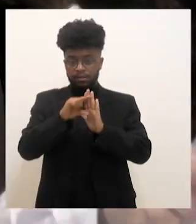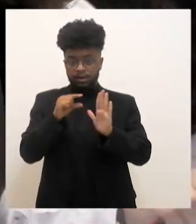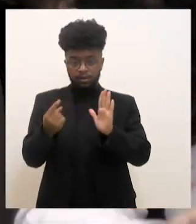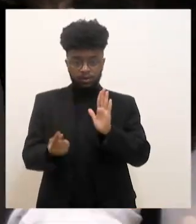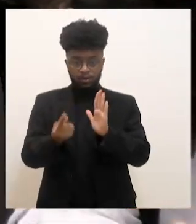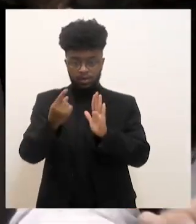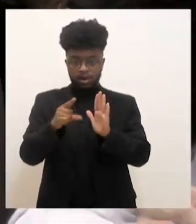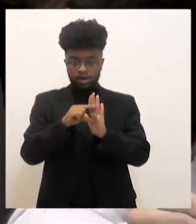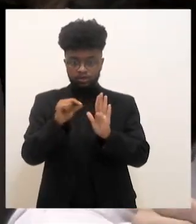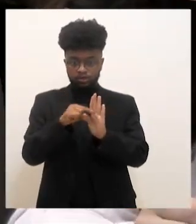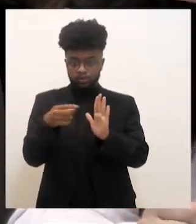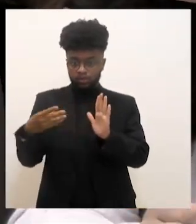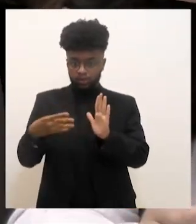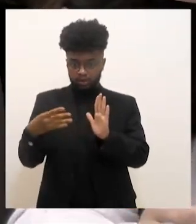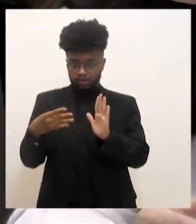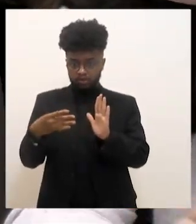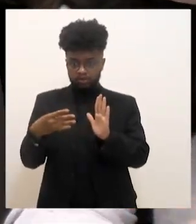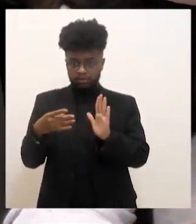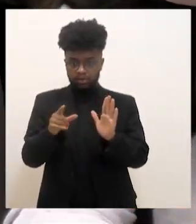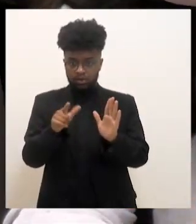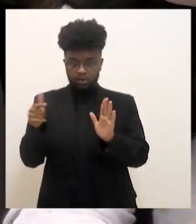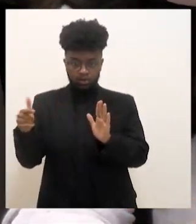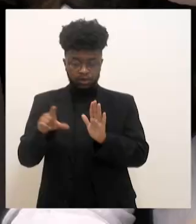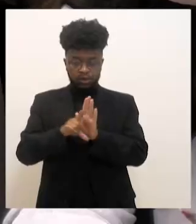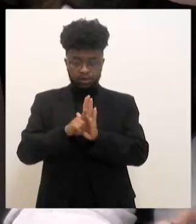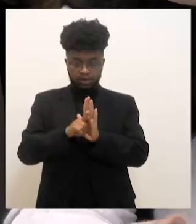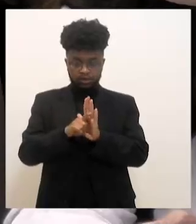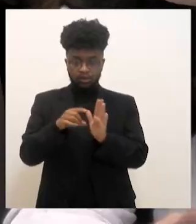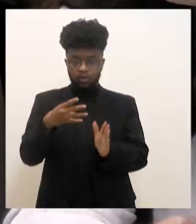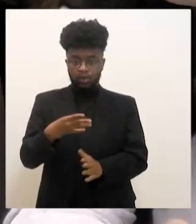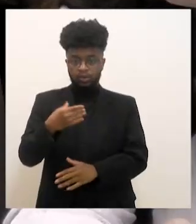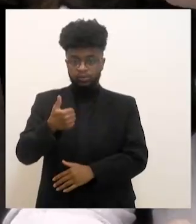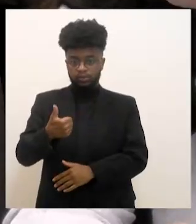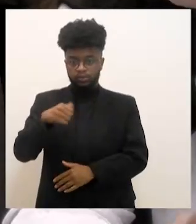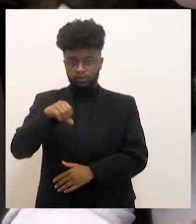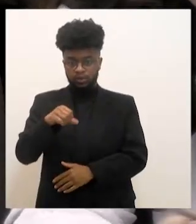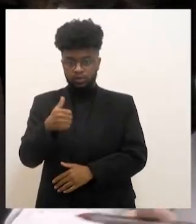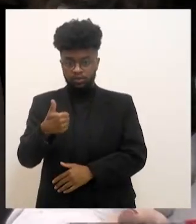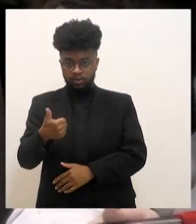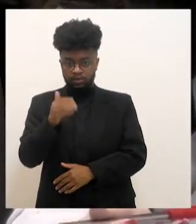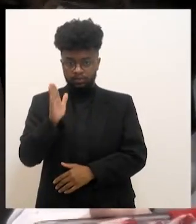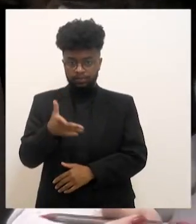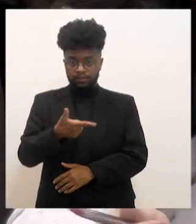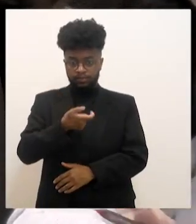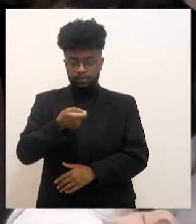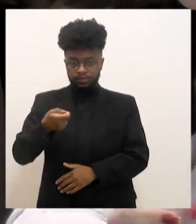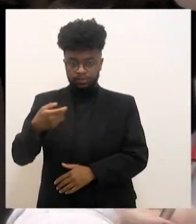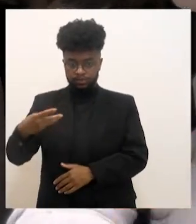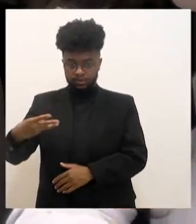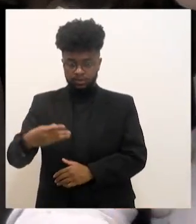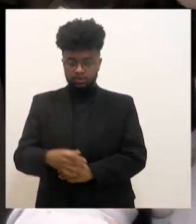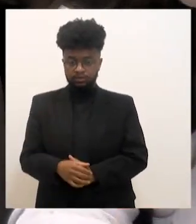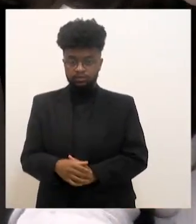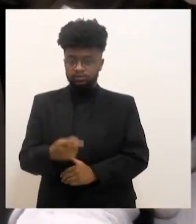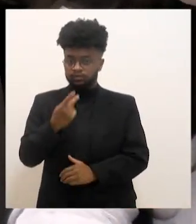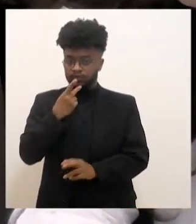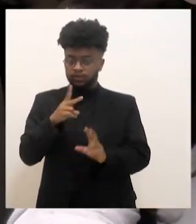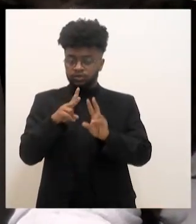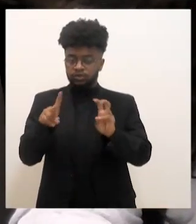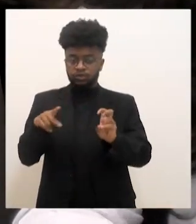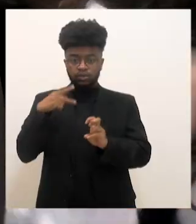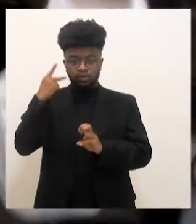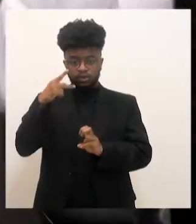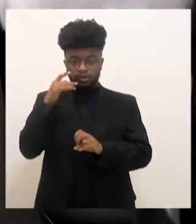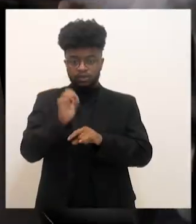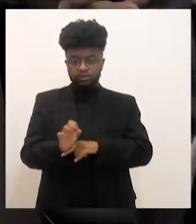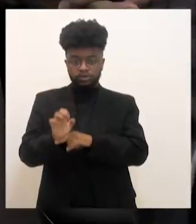ao artigo 4º de outra lei, que é a Lei 4191, de 2003, que dispõe sobre a política